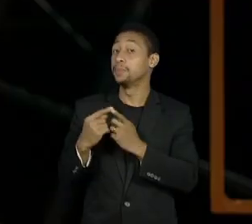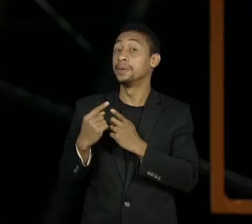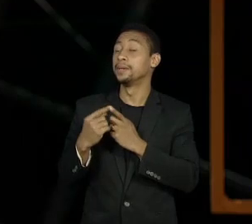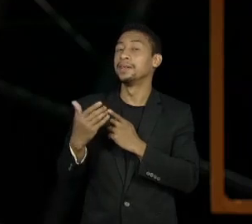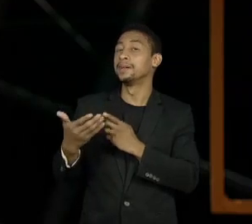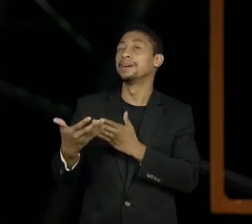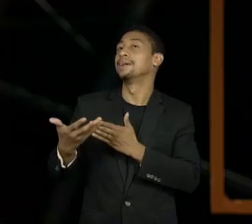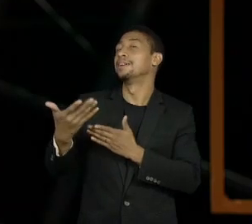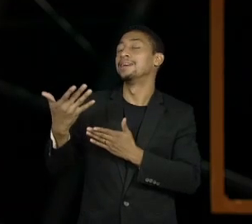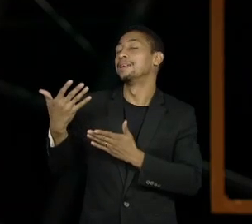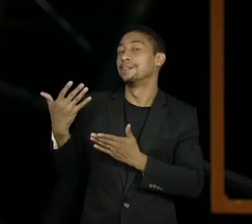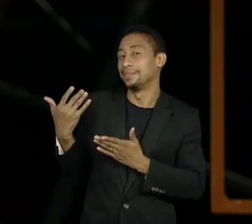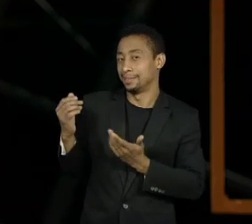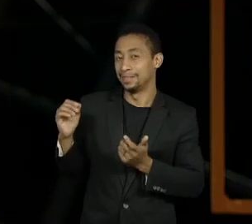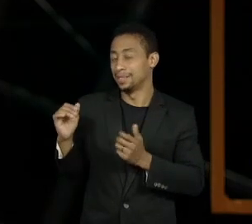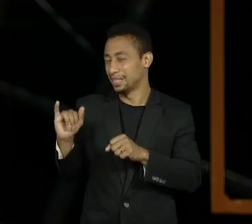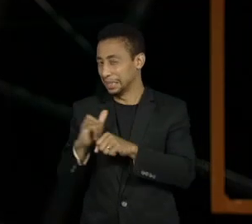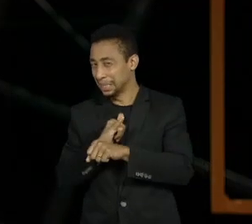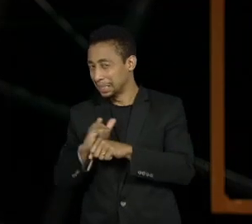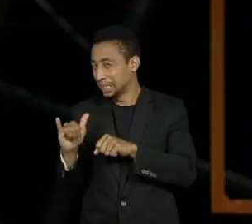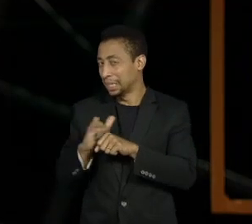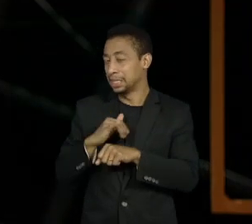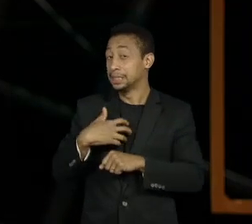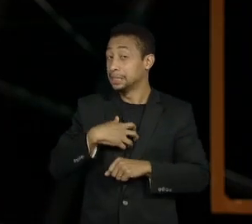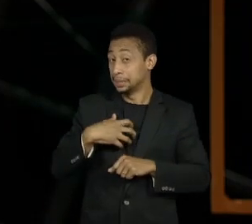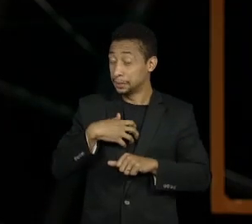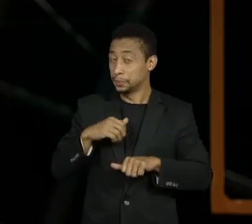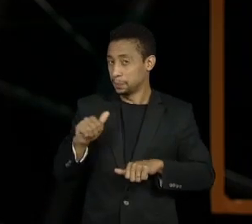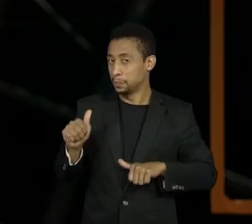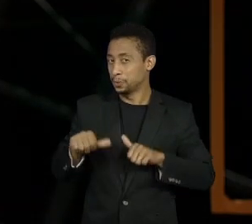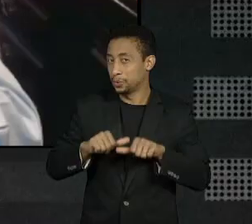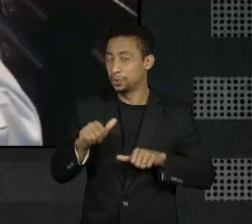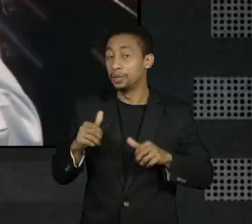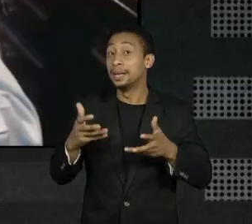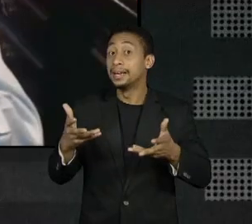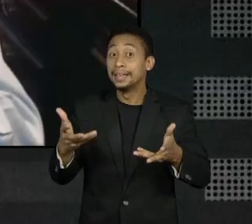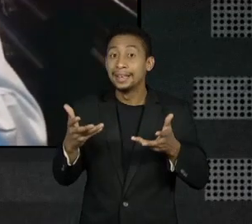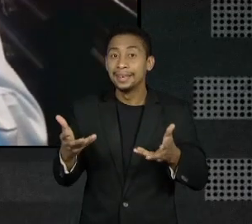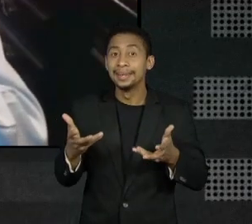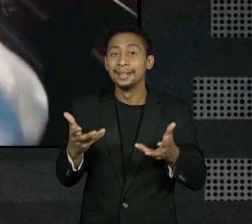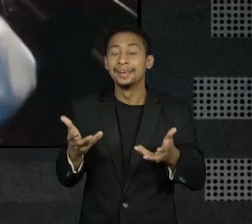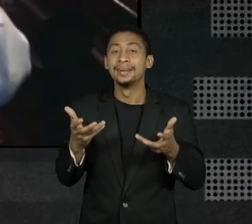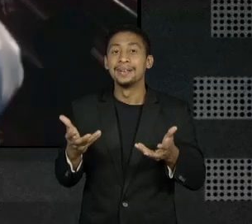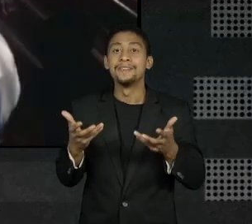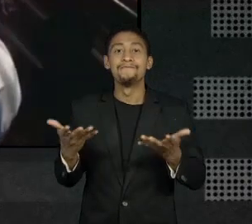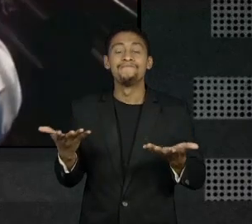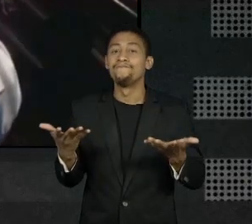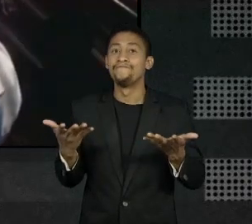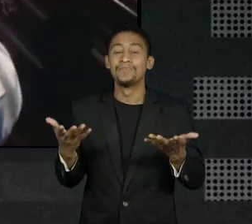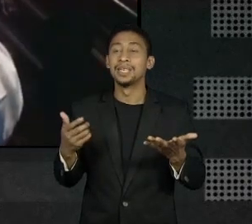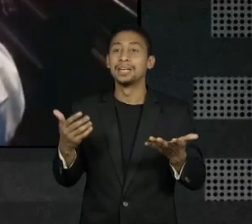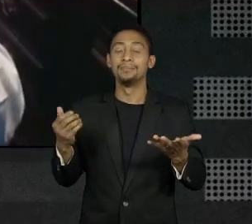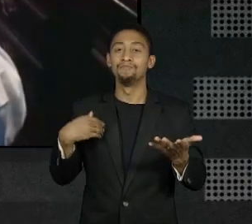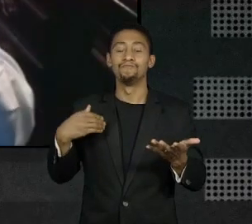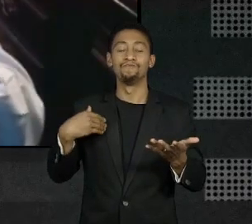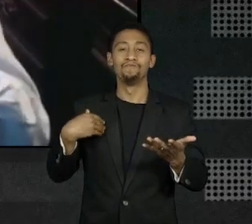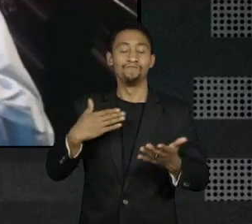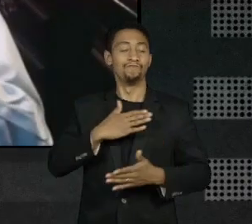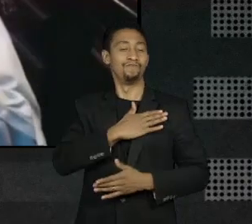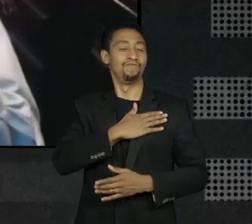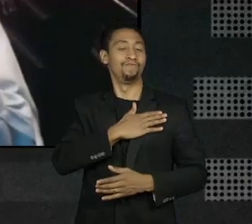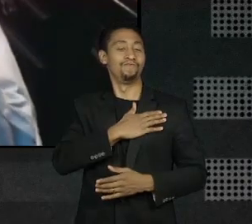vamos dizer, a tática dele. Ele queria ser taxado como nacionalista, e